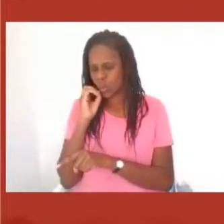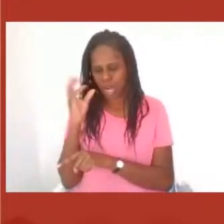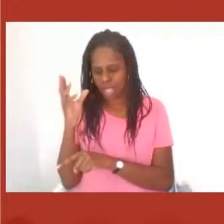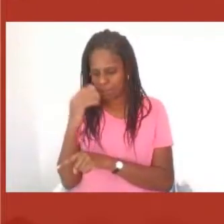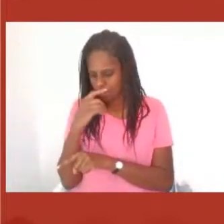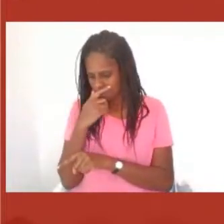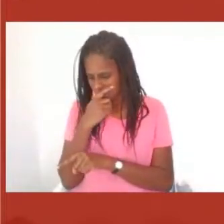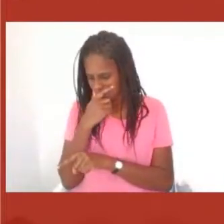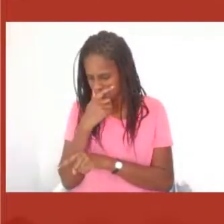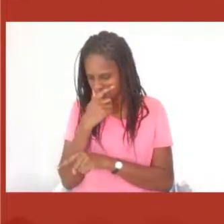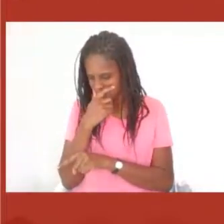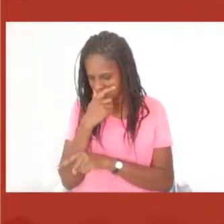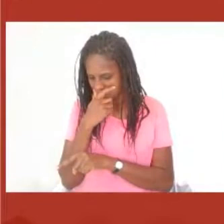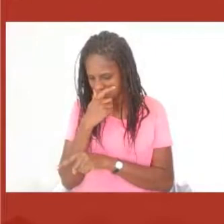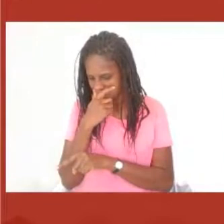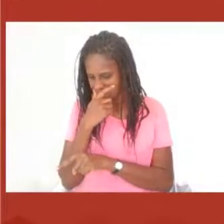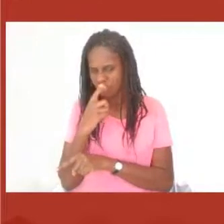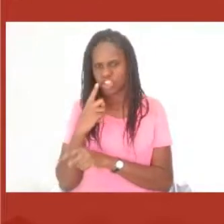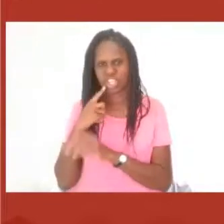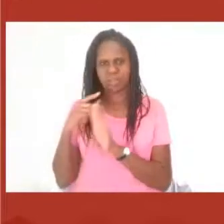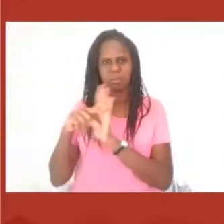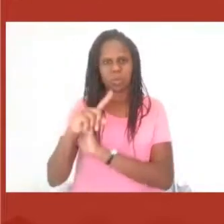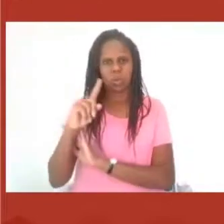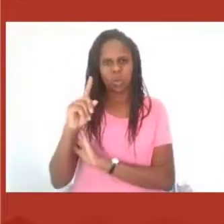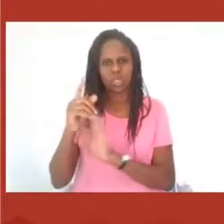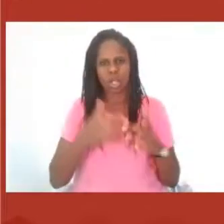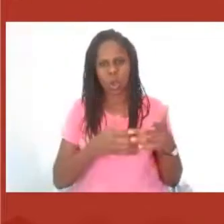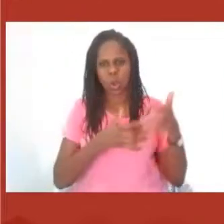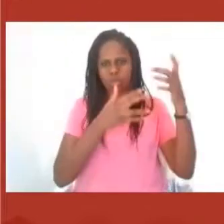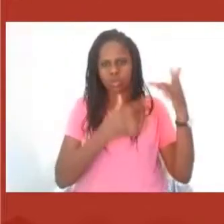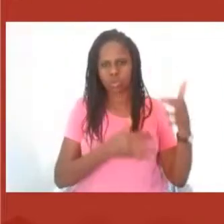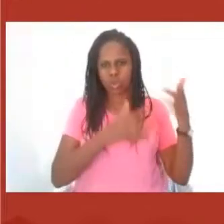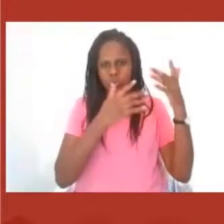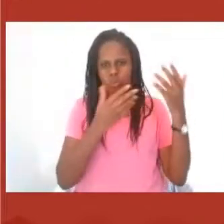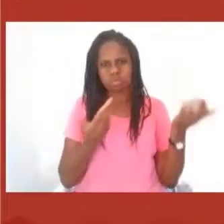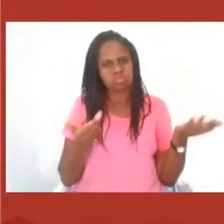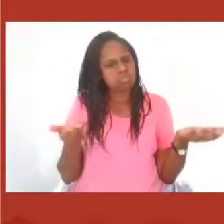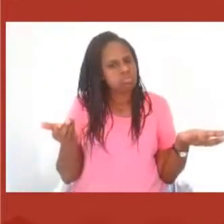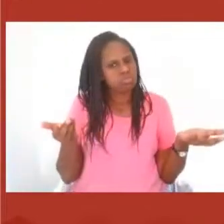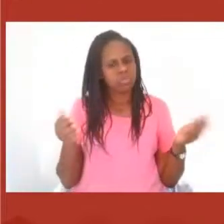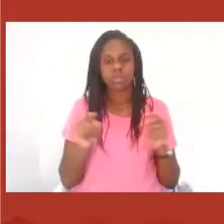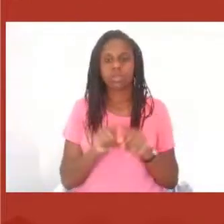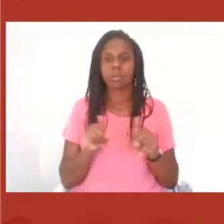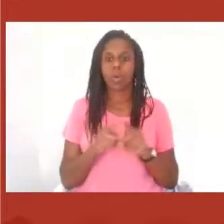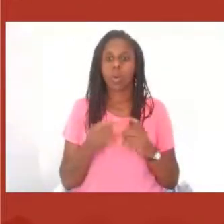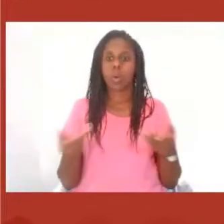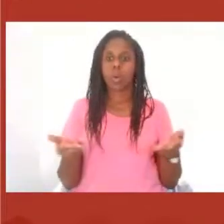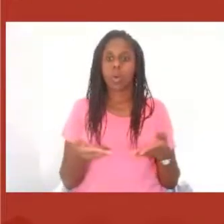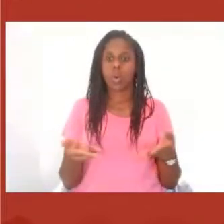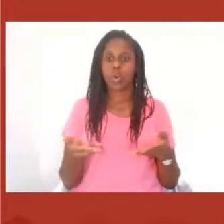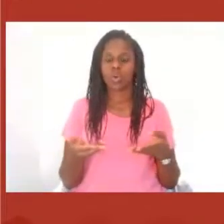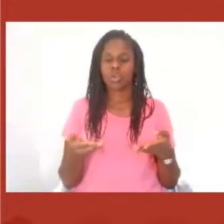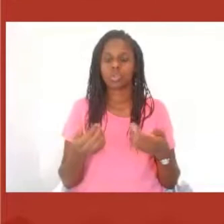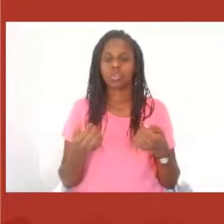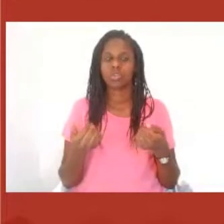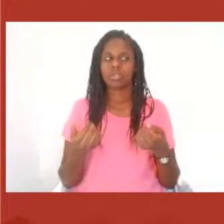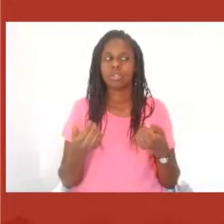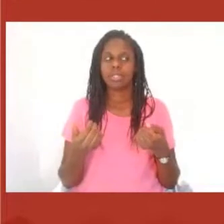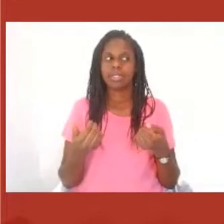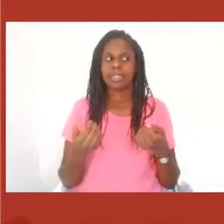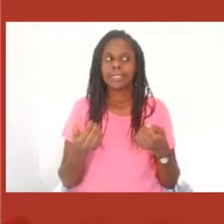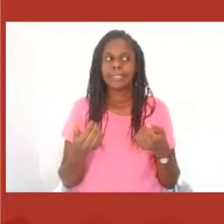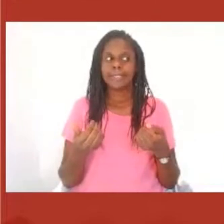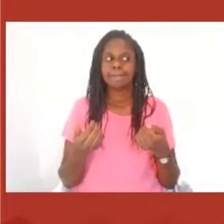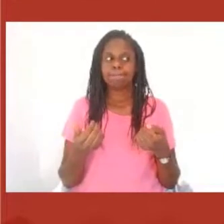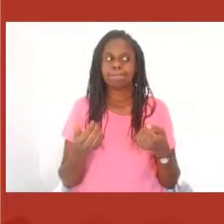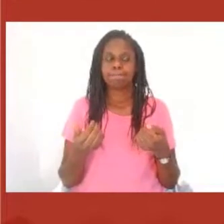alternativa relacionada com gasoso, e não sei hoje quais os estágios, os diferentes estados da matéria que